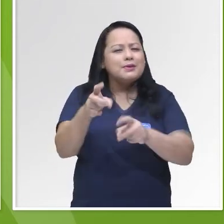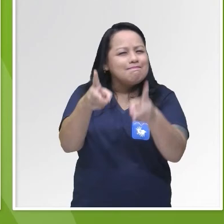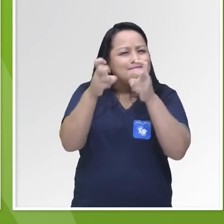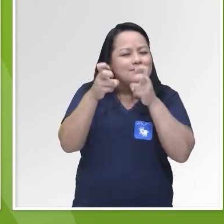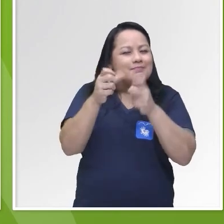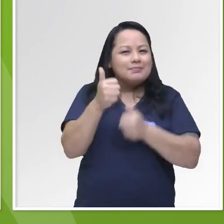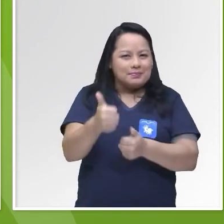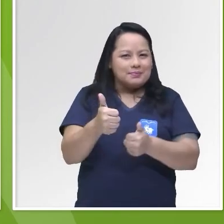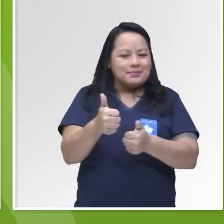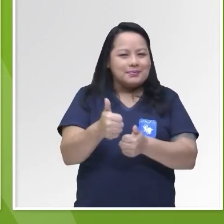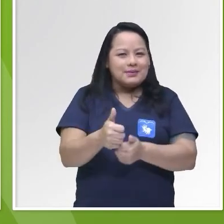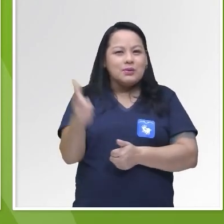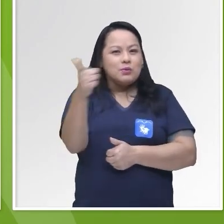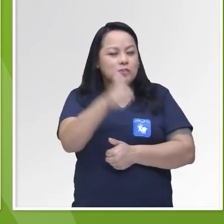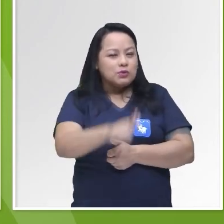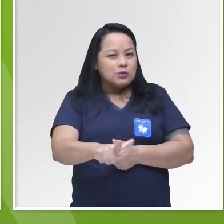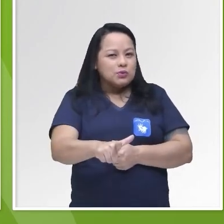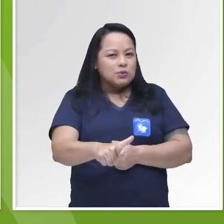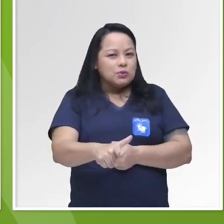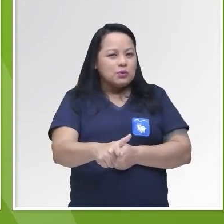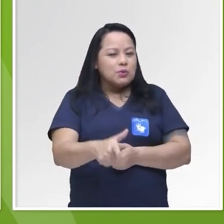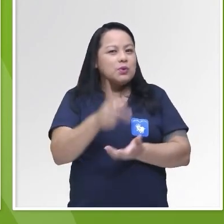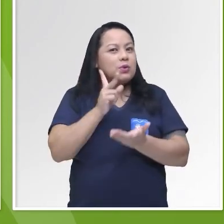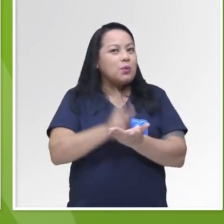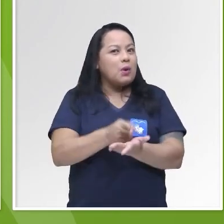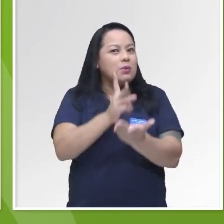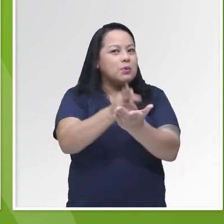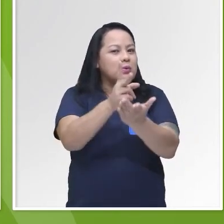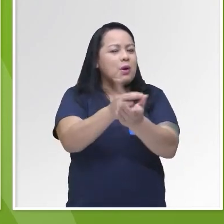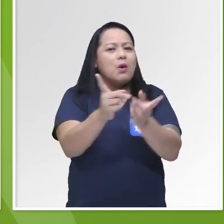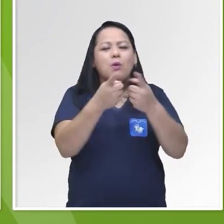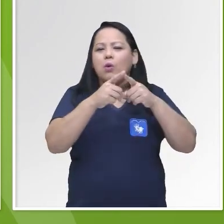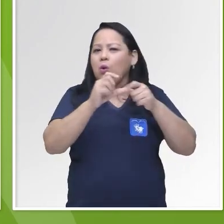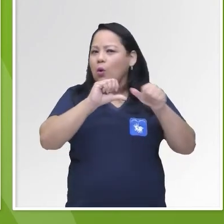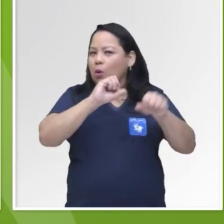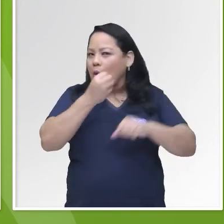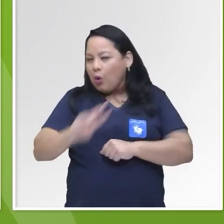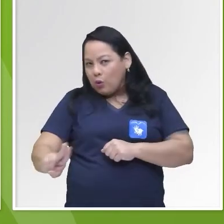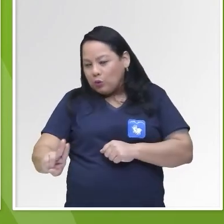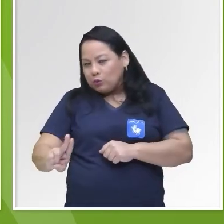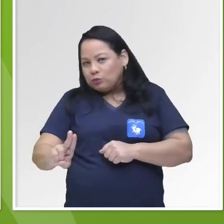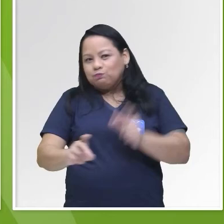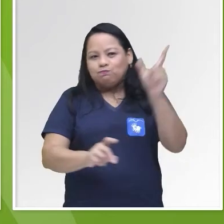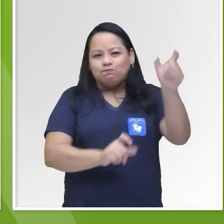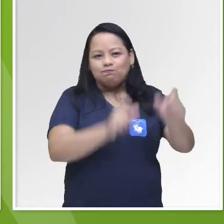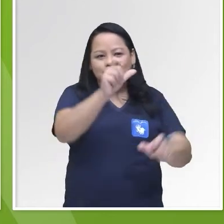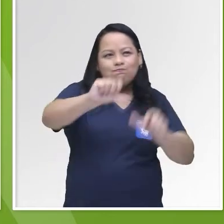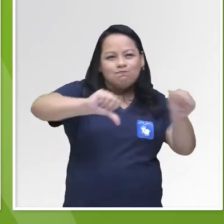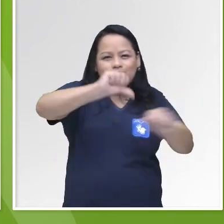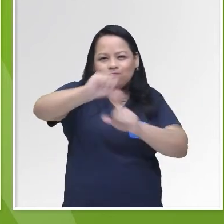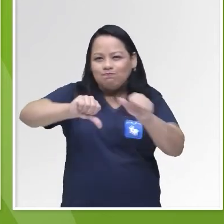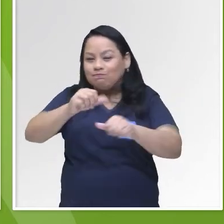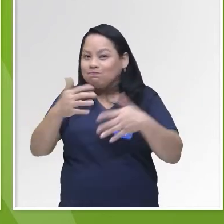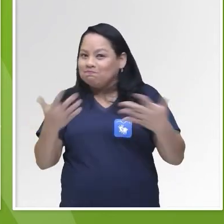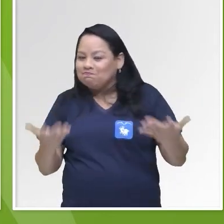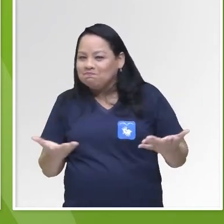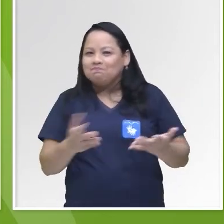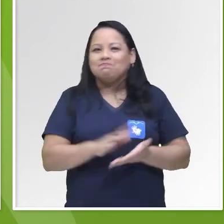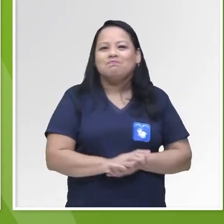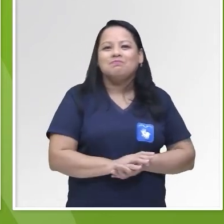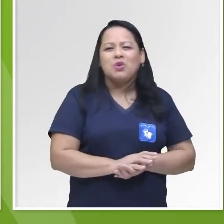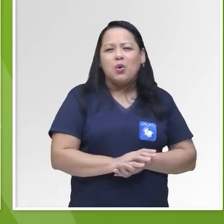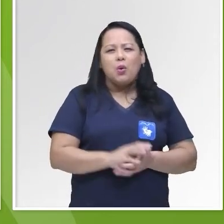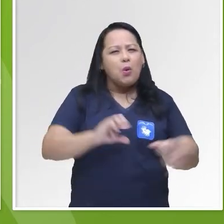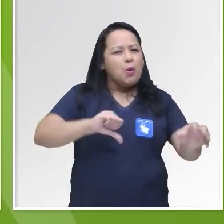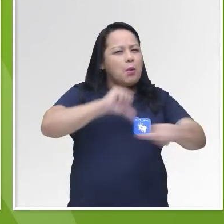observaram? Permaneceu os pares ou os pares foram alterados? Houve uma